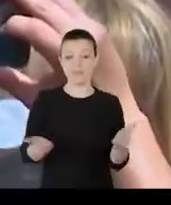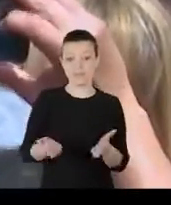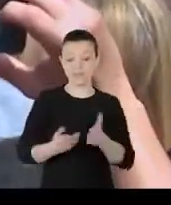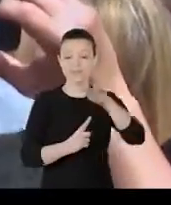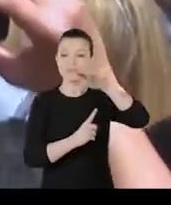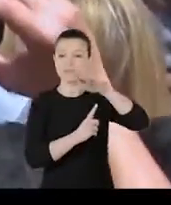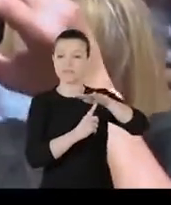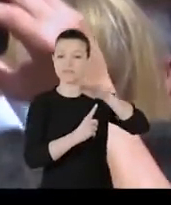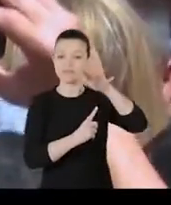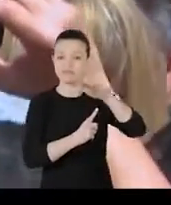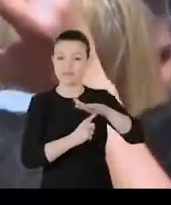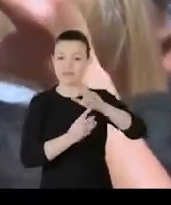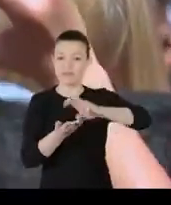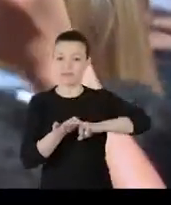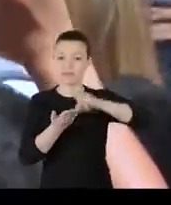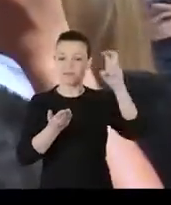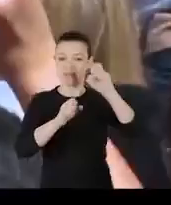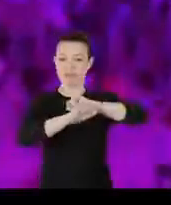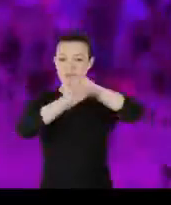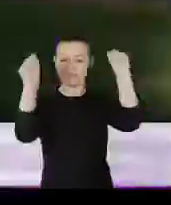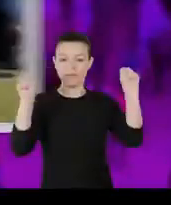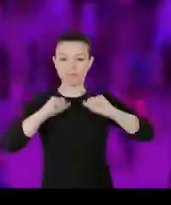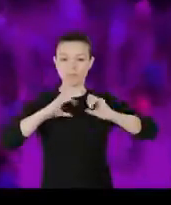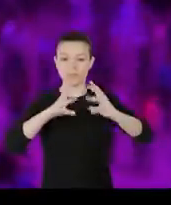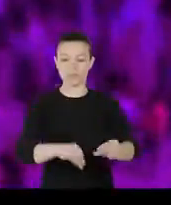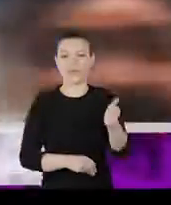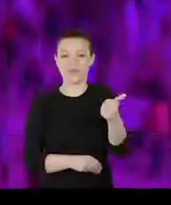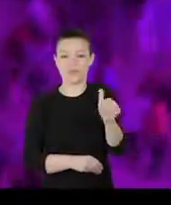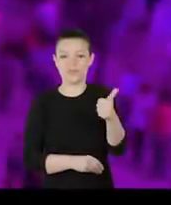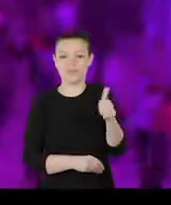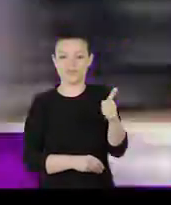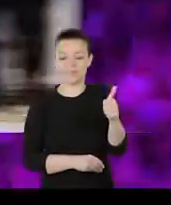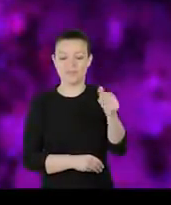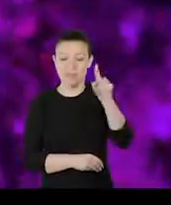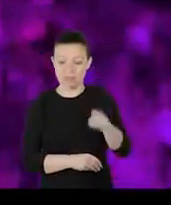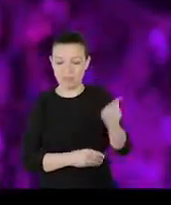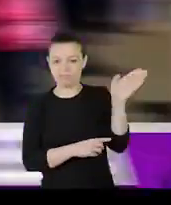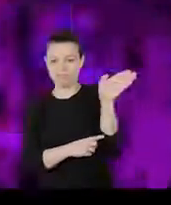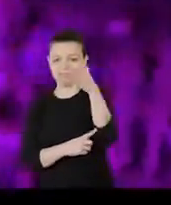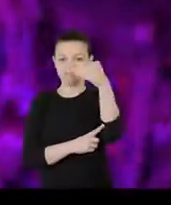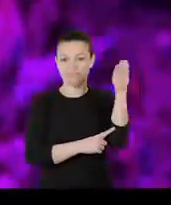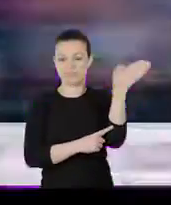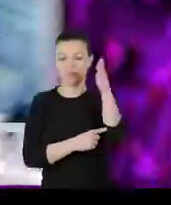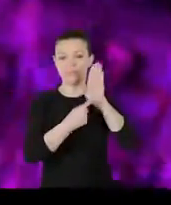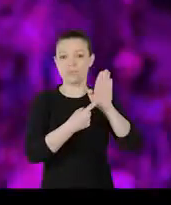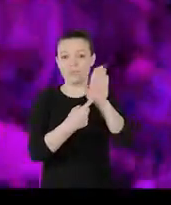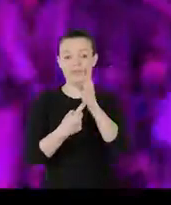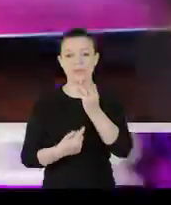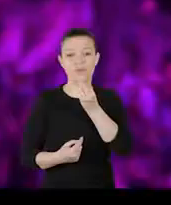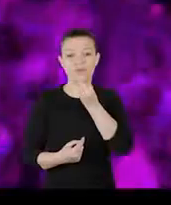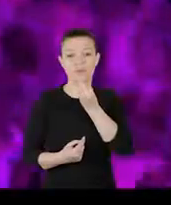Hoje, o Paraná amanheceu 11. Estão levantando a bandeira